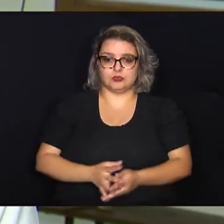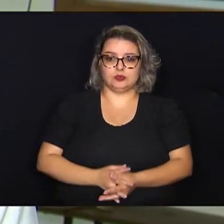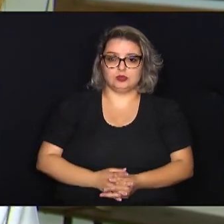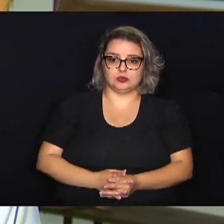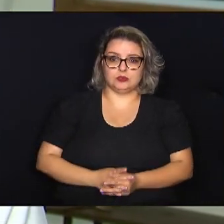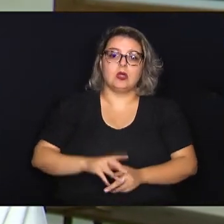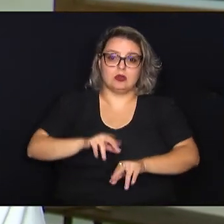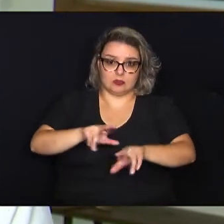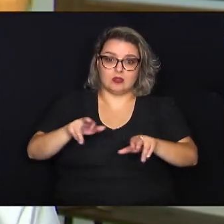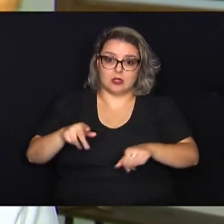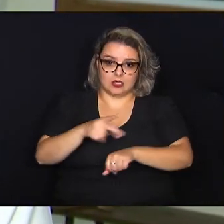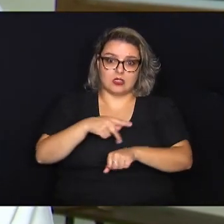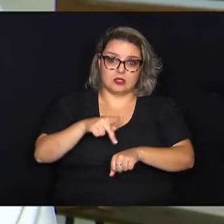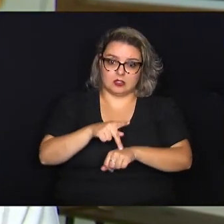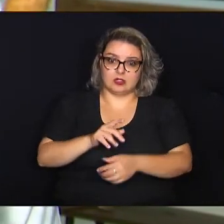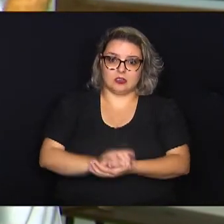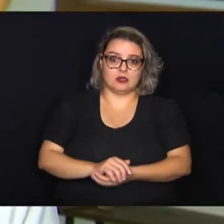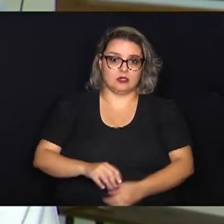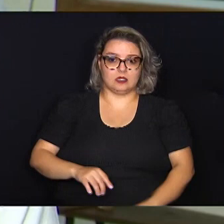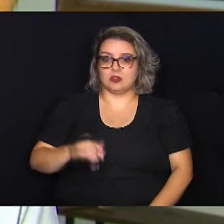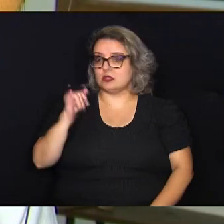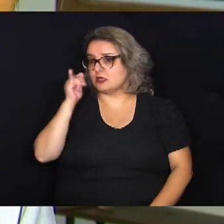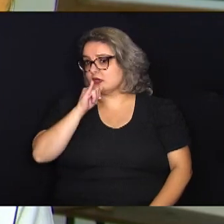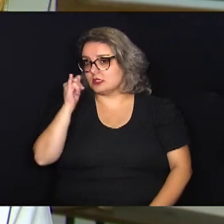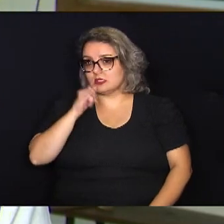vários outros países, Itália,